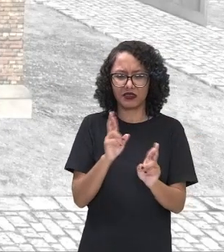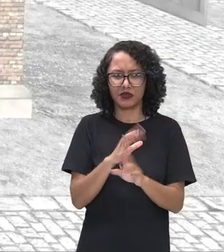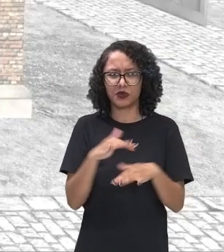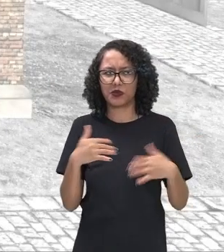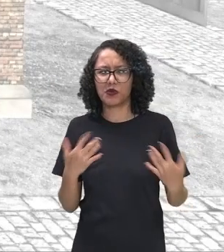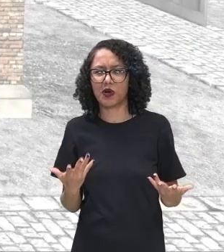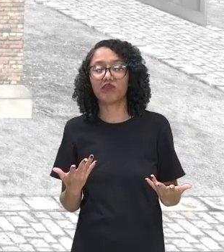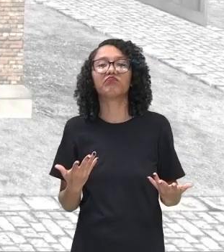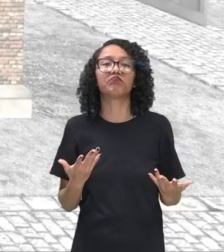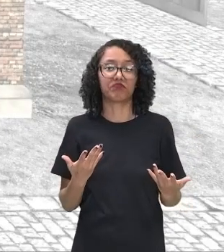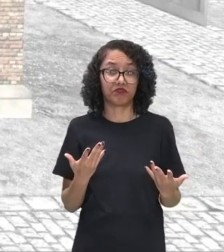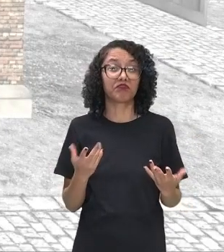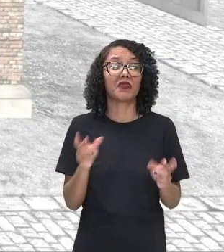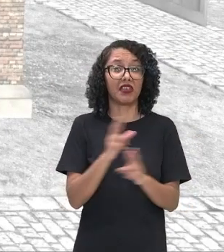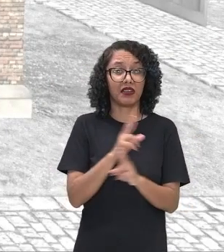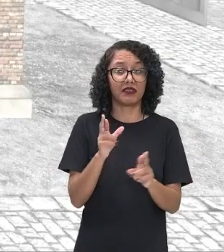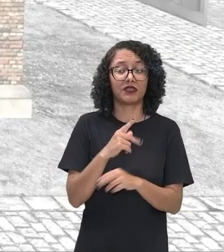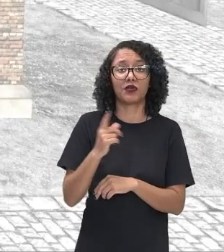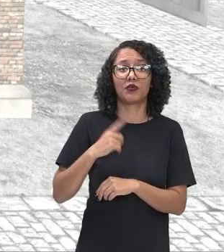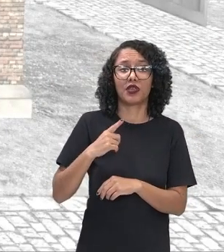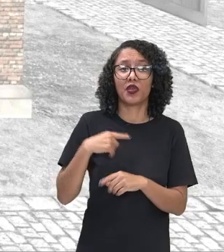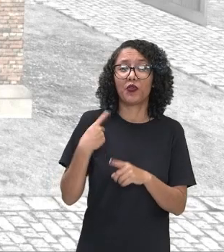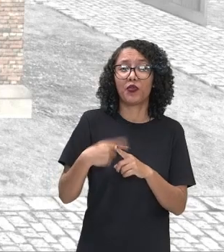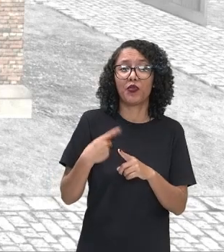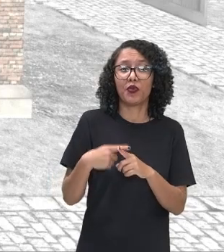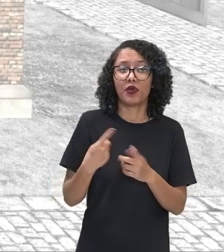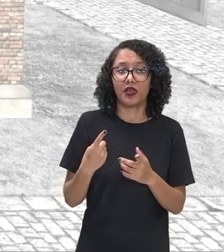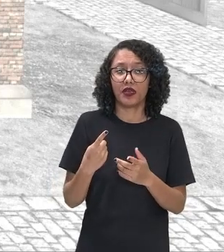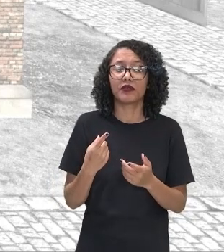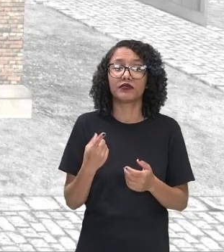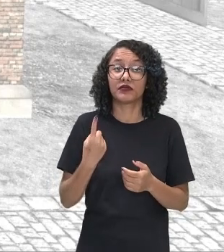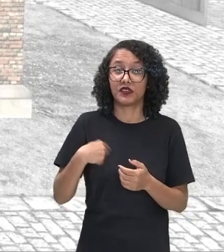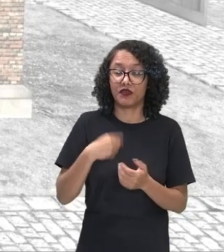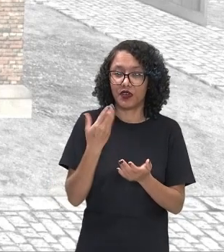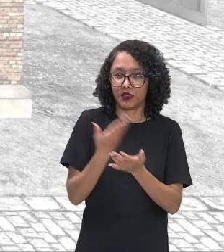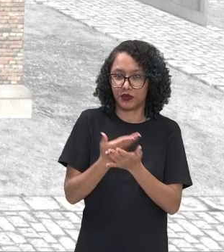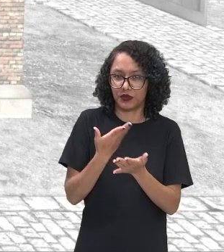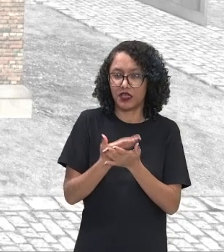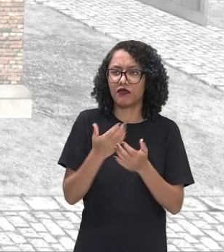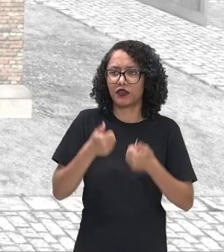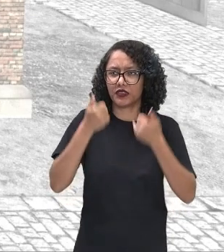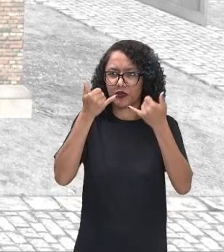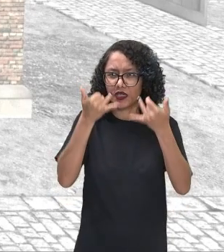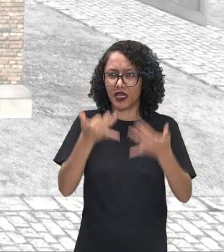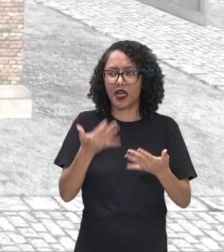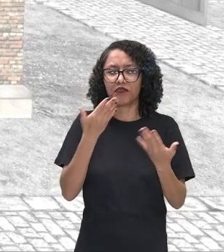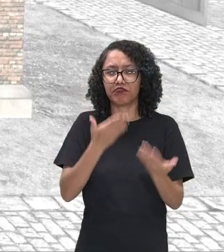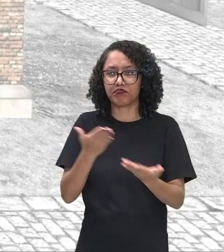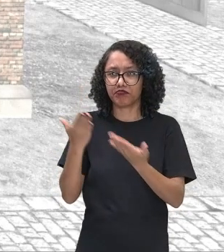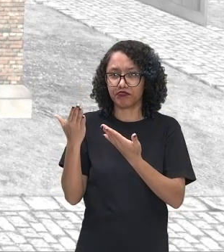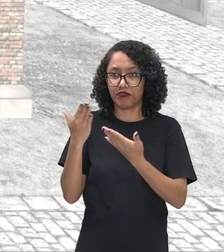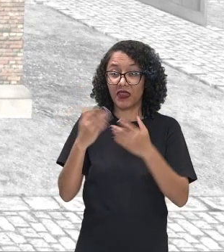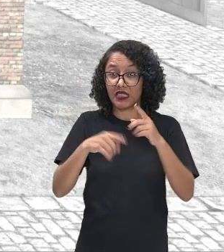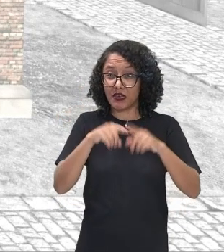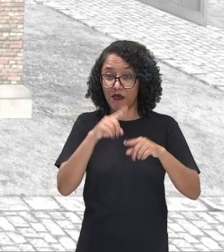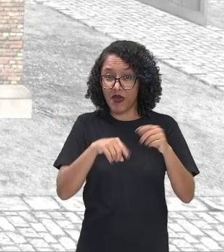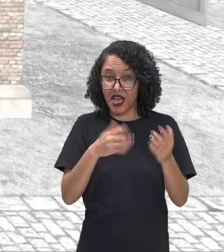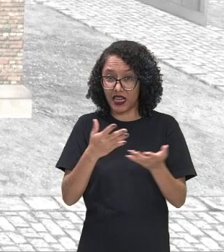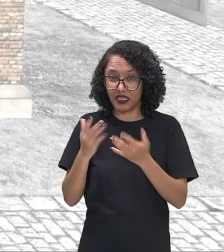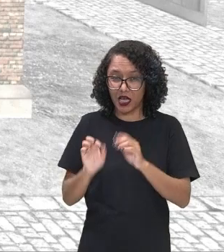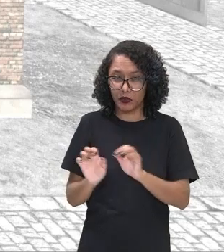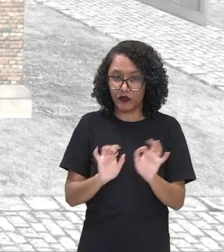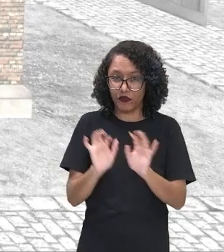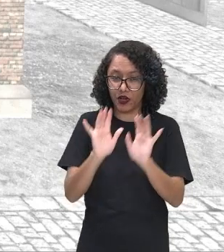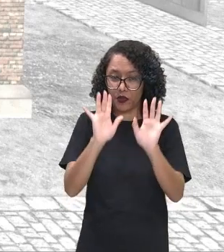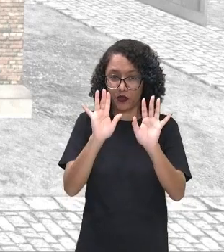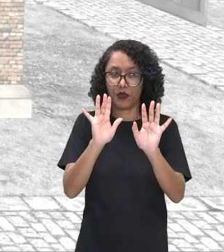ver, principalmente porque nós vamos estudar e eu vou falar para você o que é a máquina a vapor. Logo